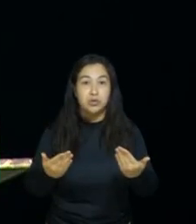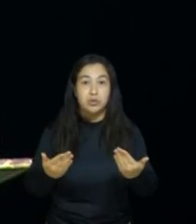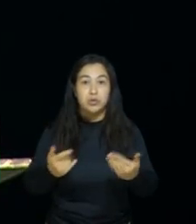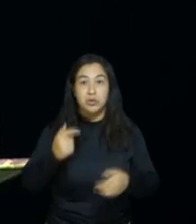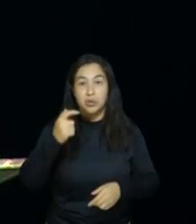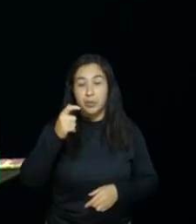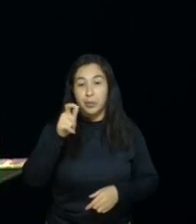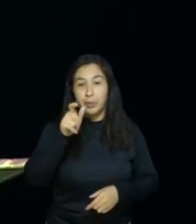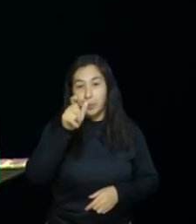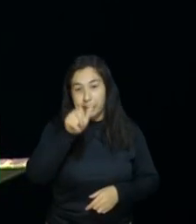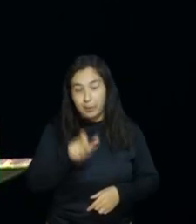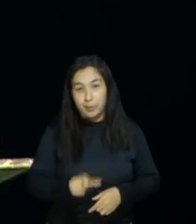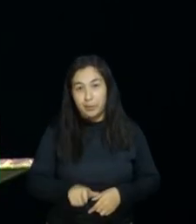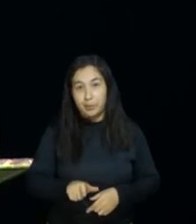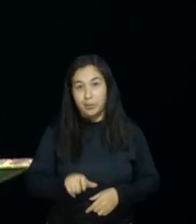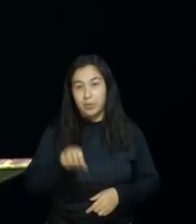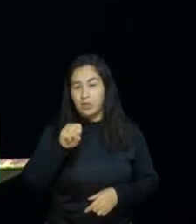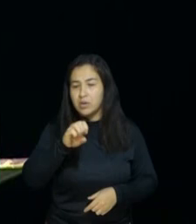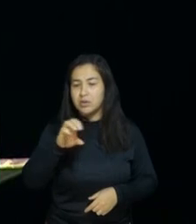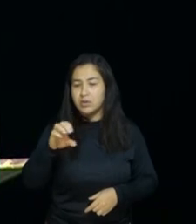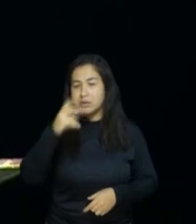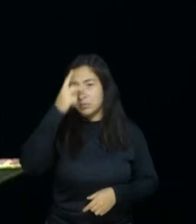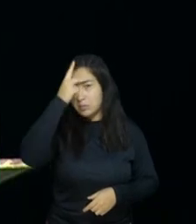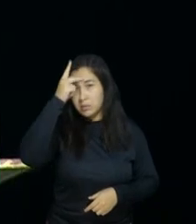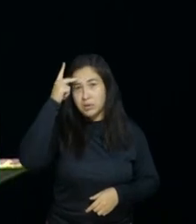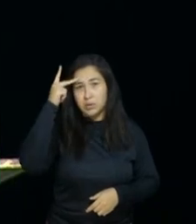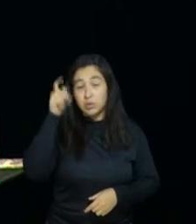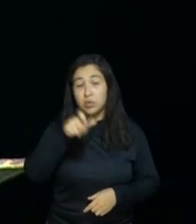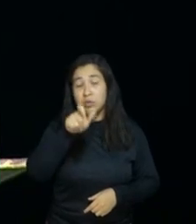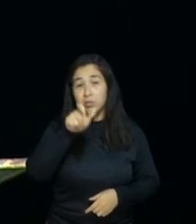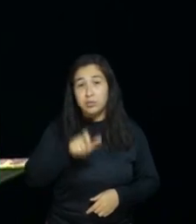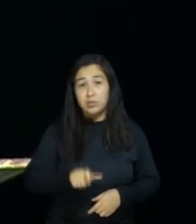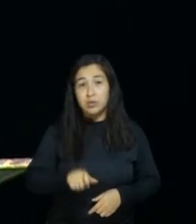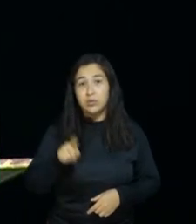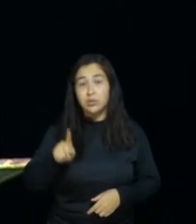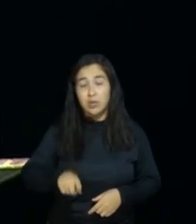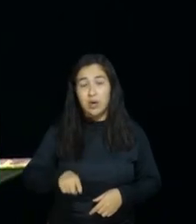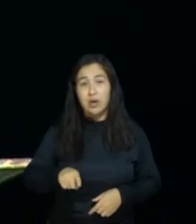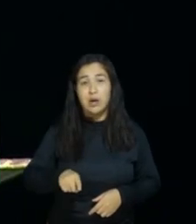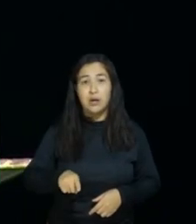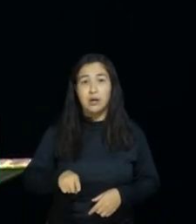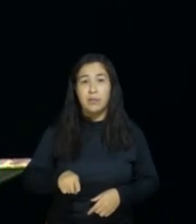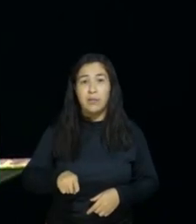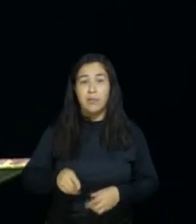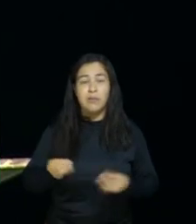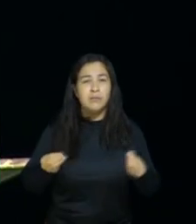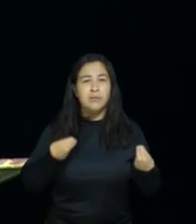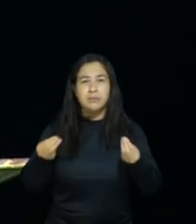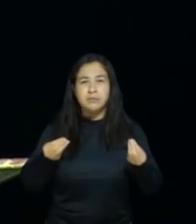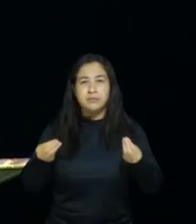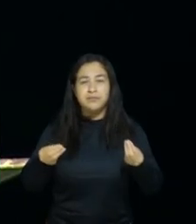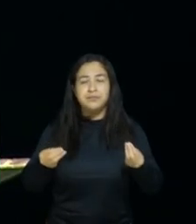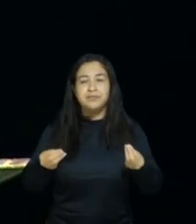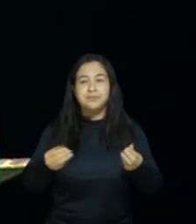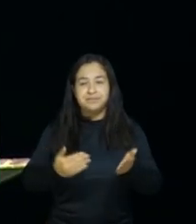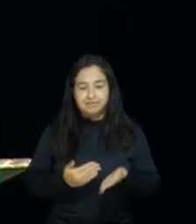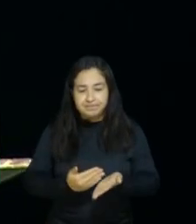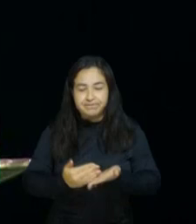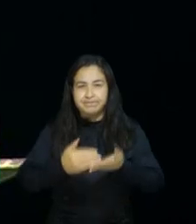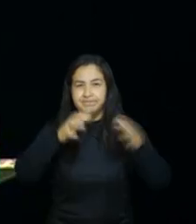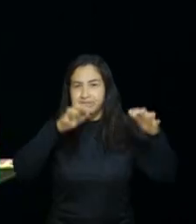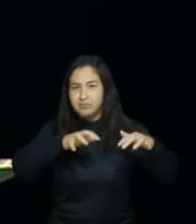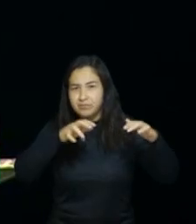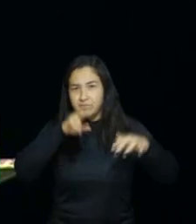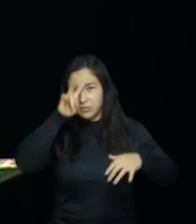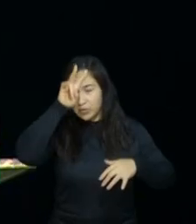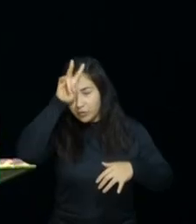povo catarinense, capitaneados, liderados pelo governador Jorginho Melo, desde o primeiro momento, todas